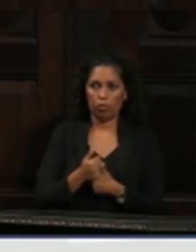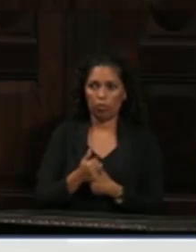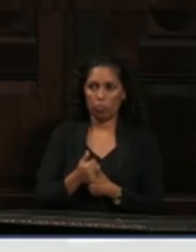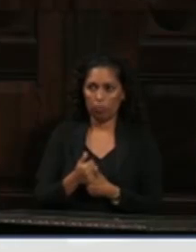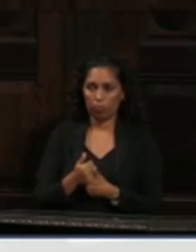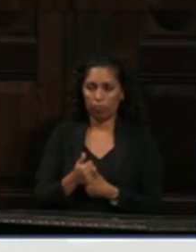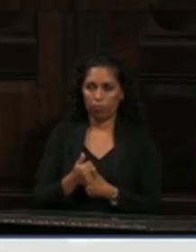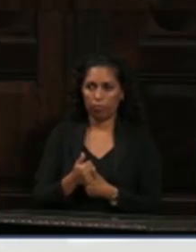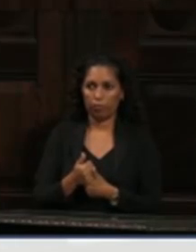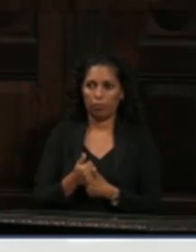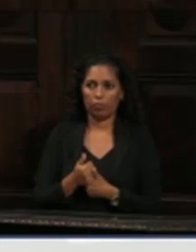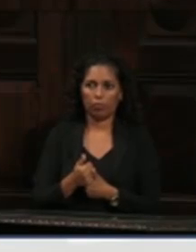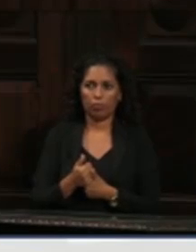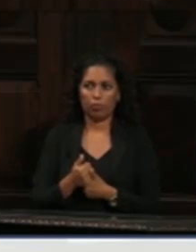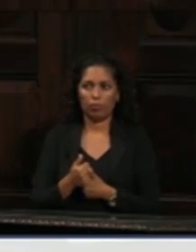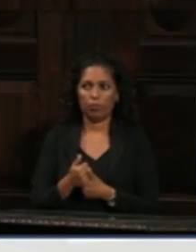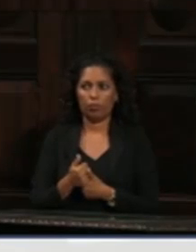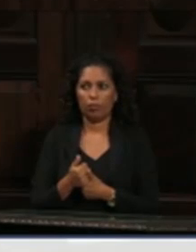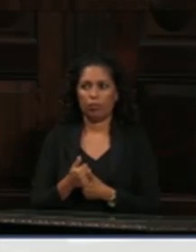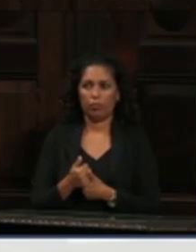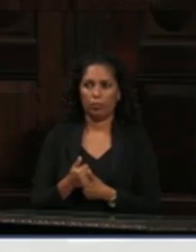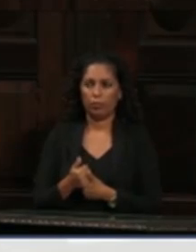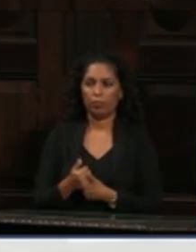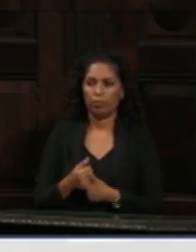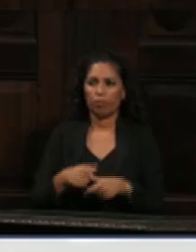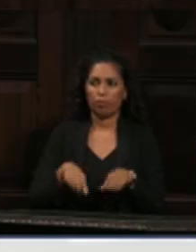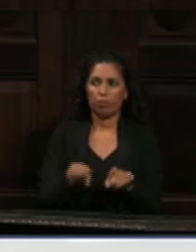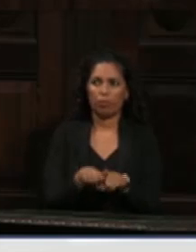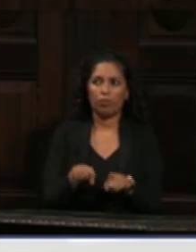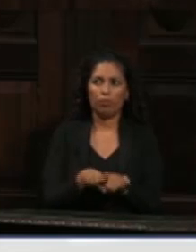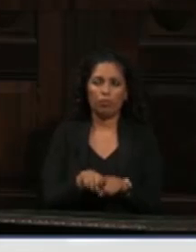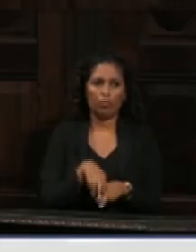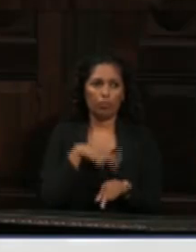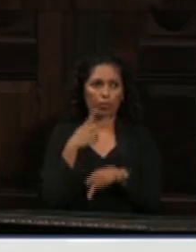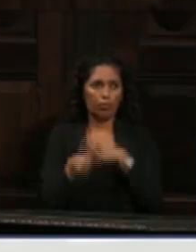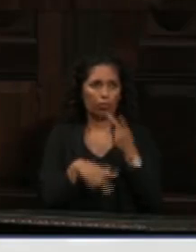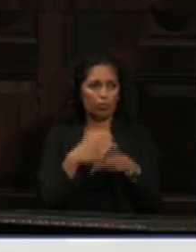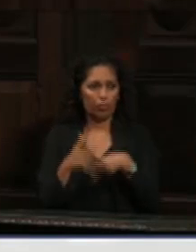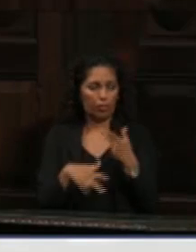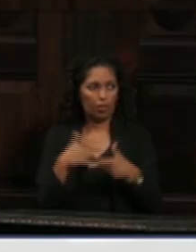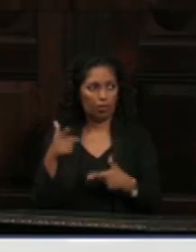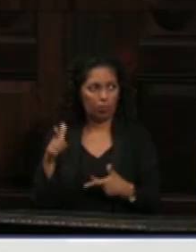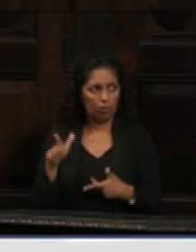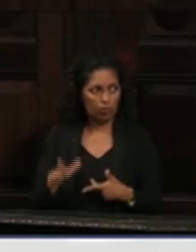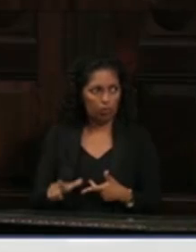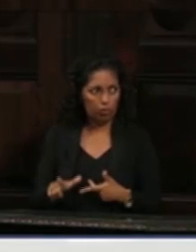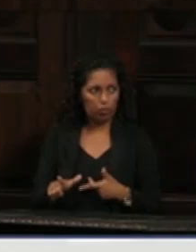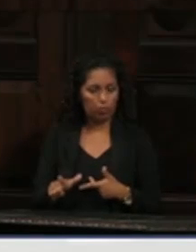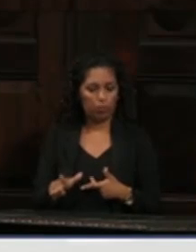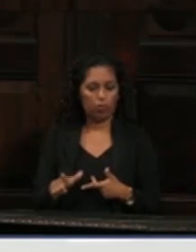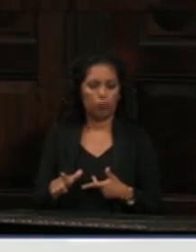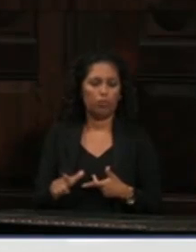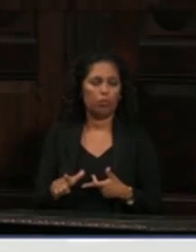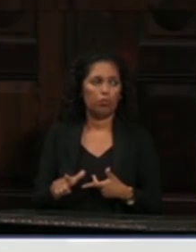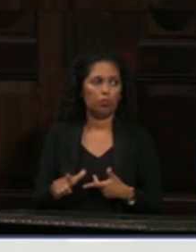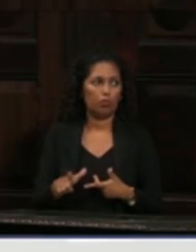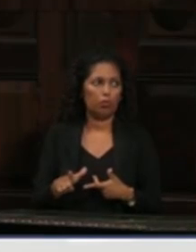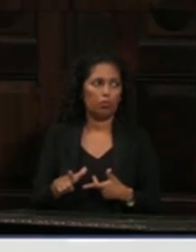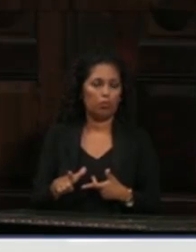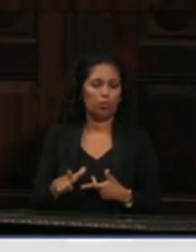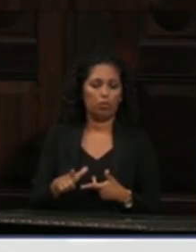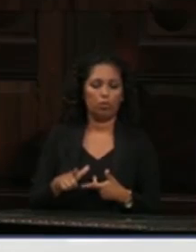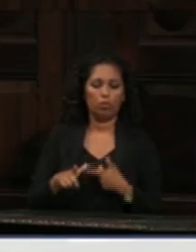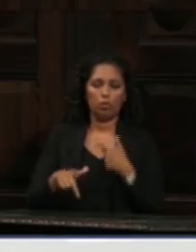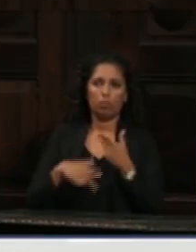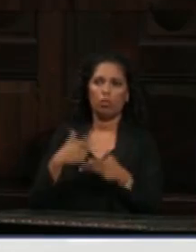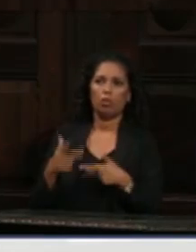do desembargador, e posteriormente referendado pelo próprio desembargador, dizendo